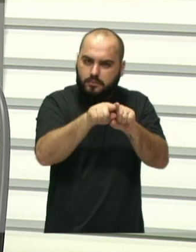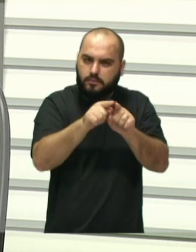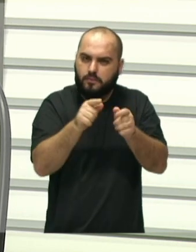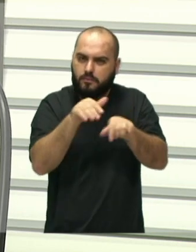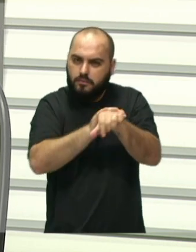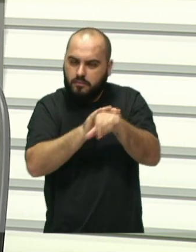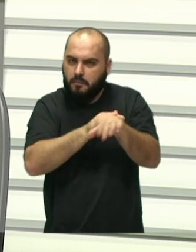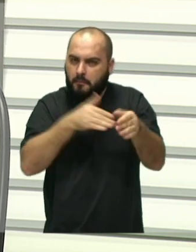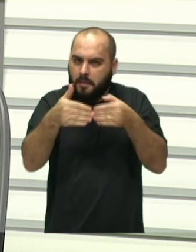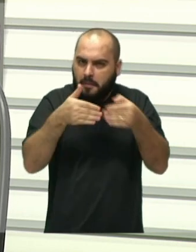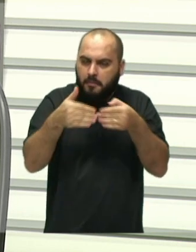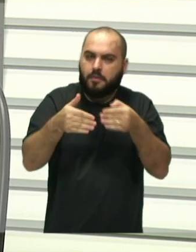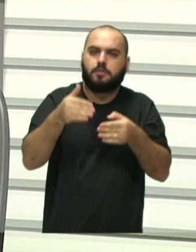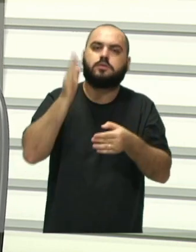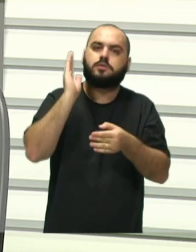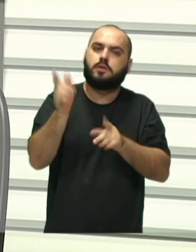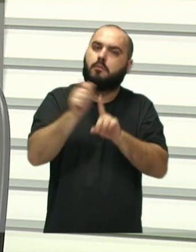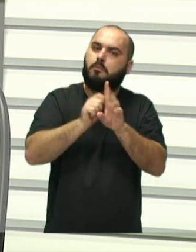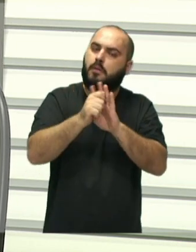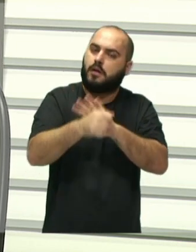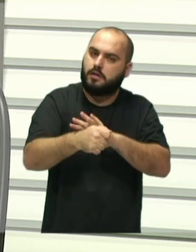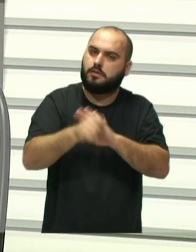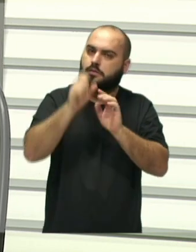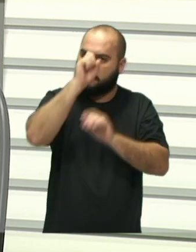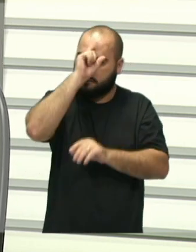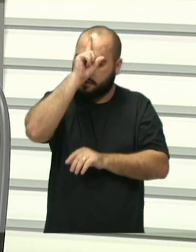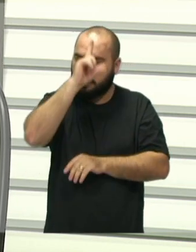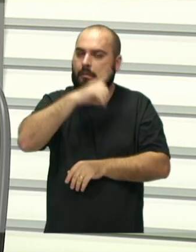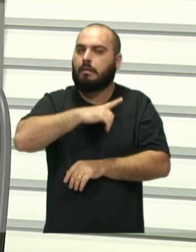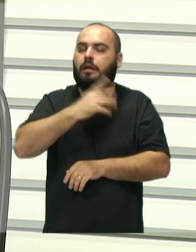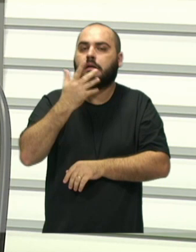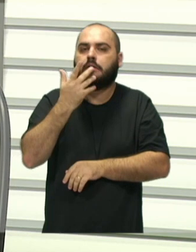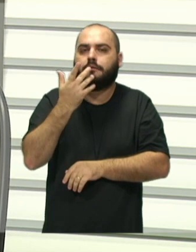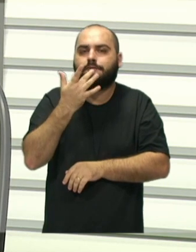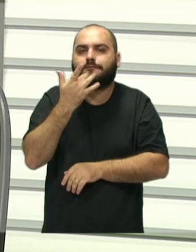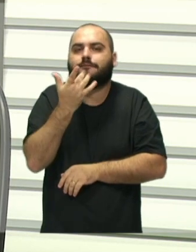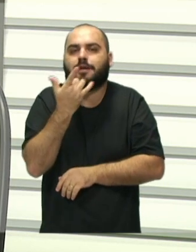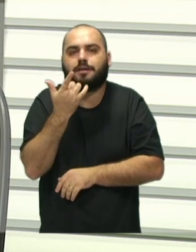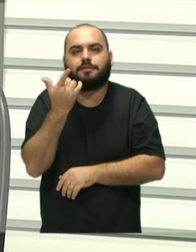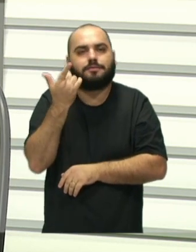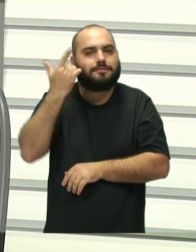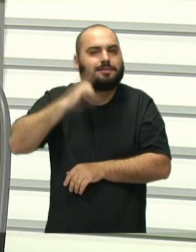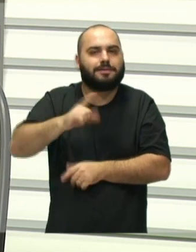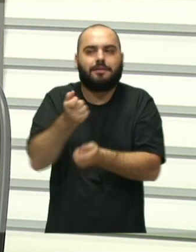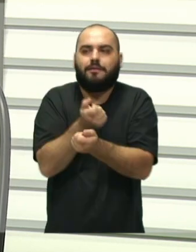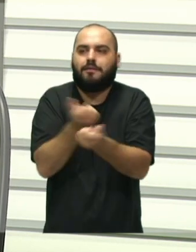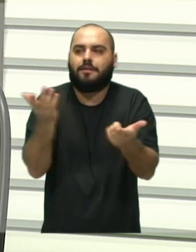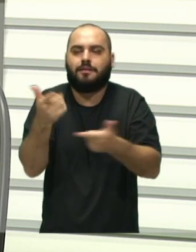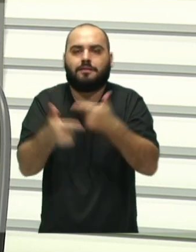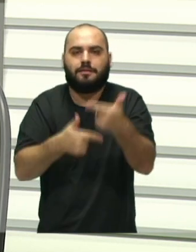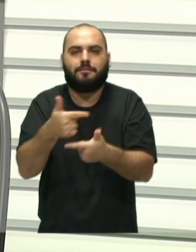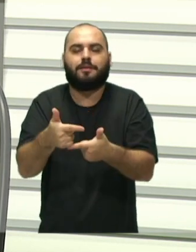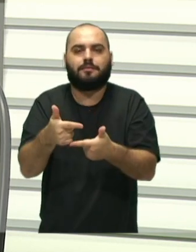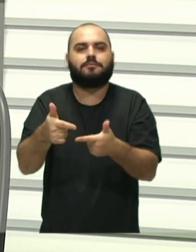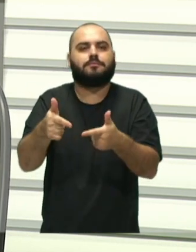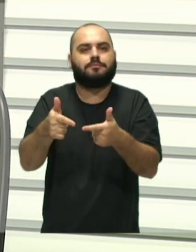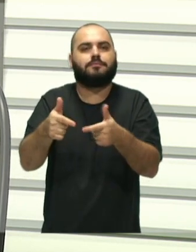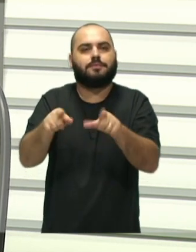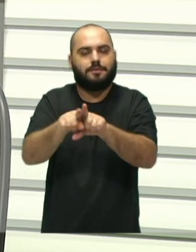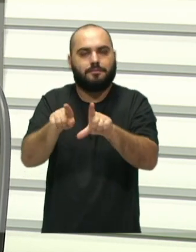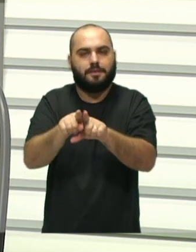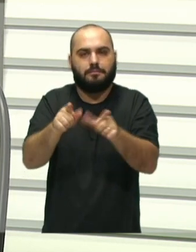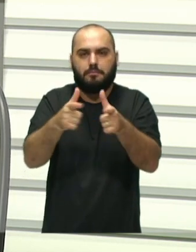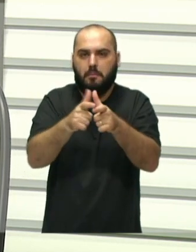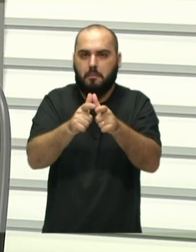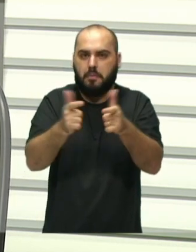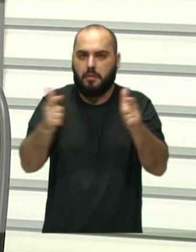nos próximos meses o hospital tenha esse facilitador podendo oferecer seu serviço e através desse serviço mantendo e